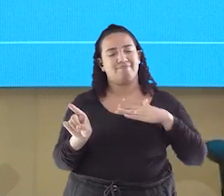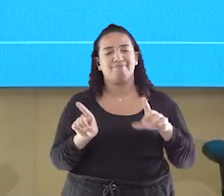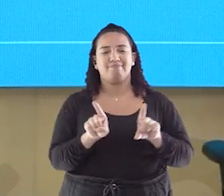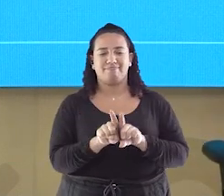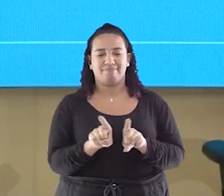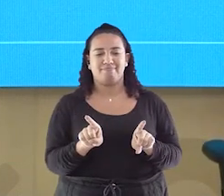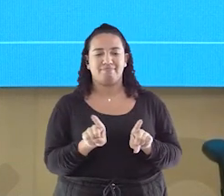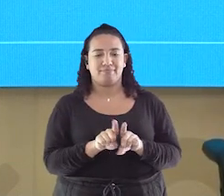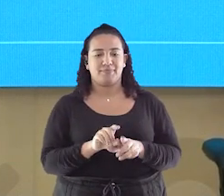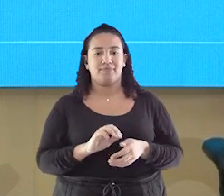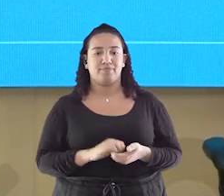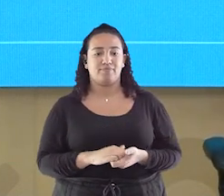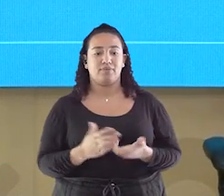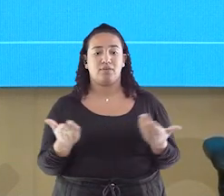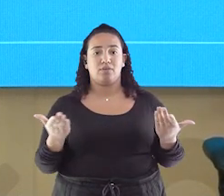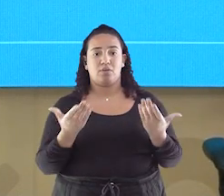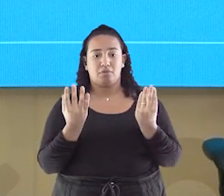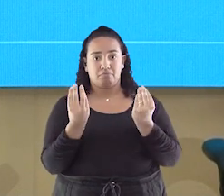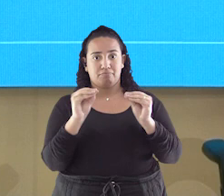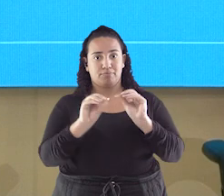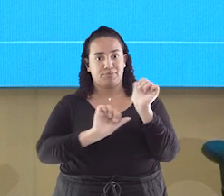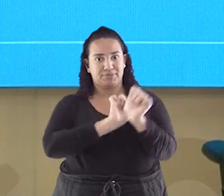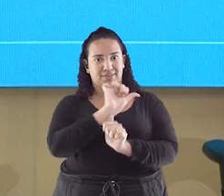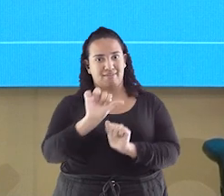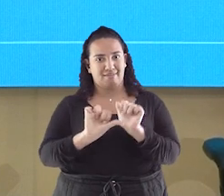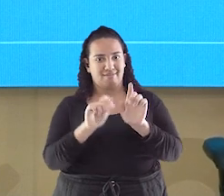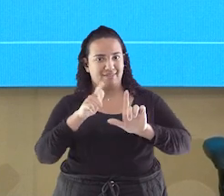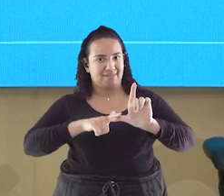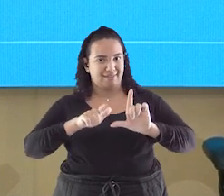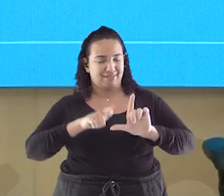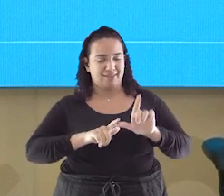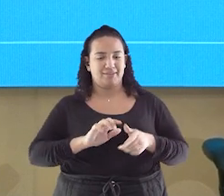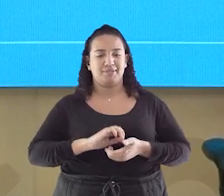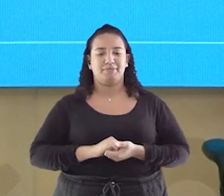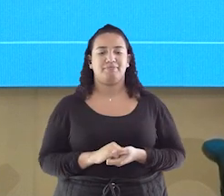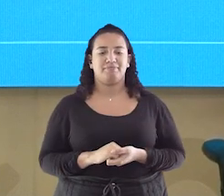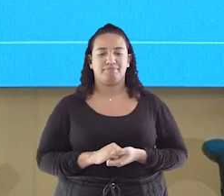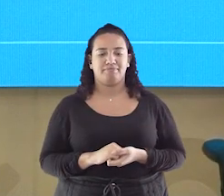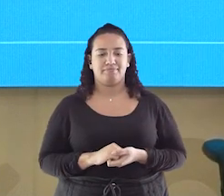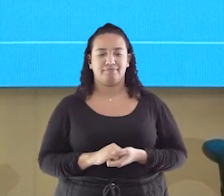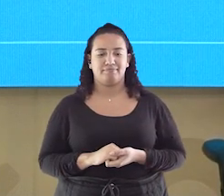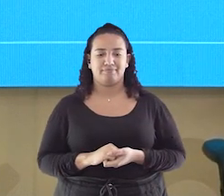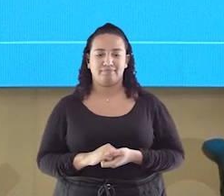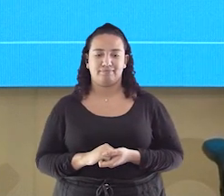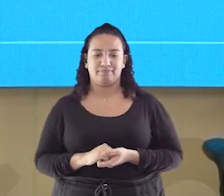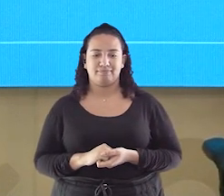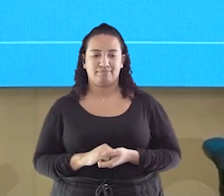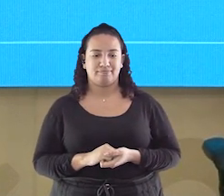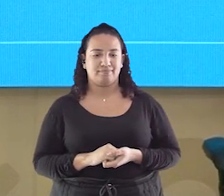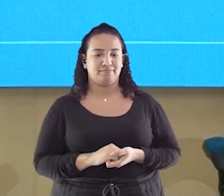sou eu. Vamos colocar as preposições agora? Vamos embora. Vamos lá, galera, acompanha a gente, hein?